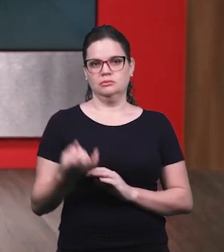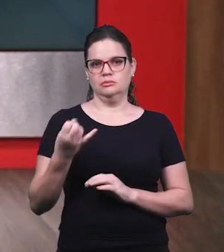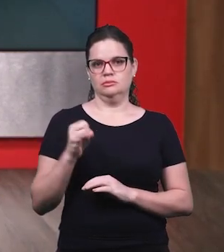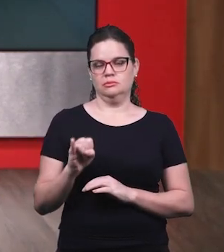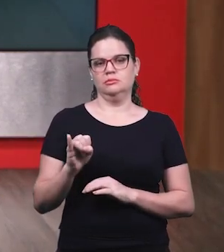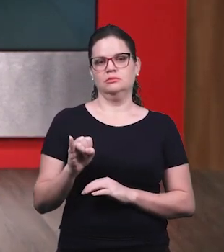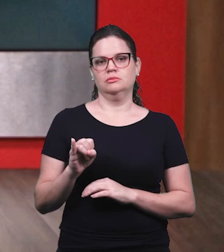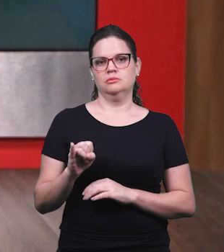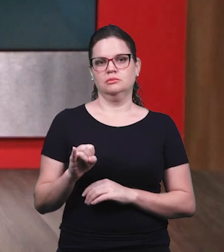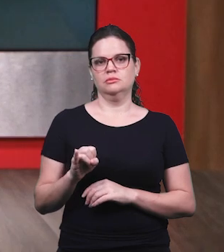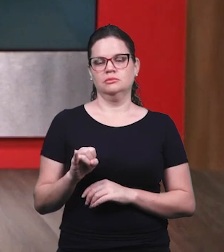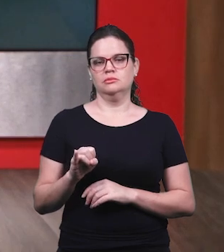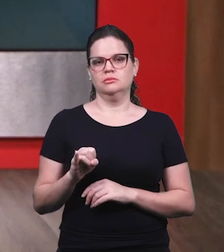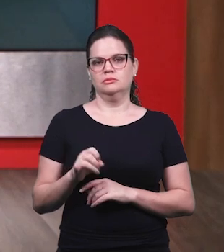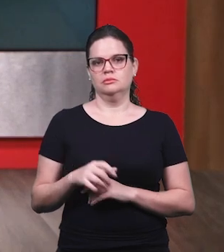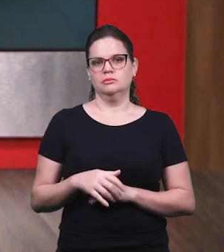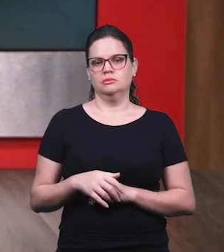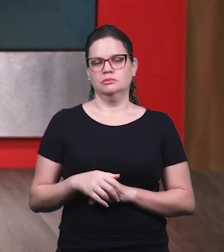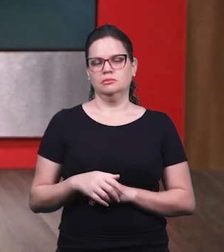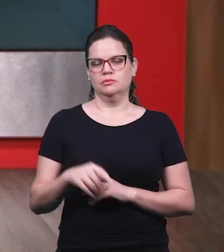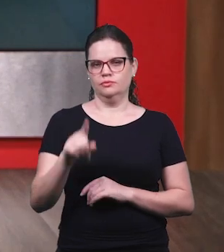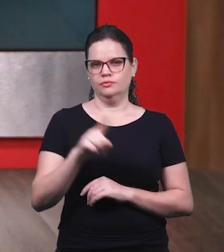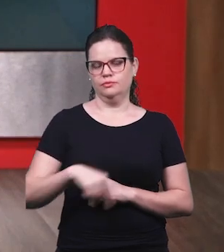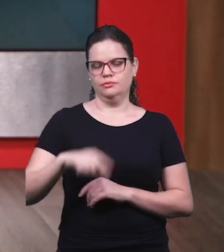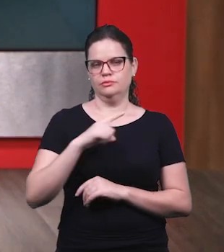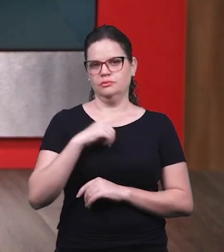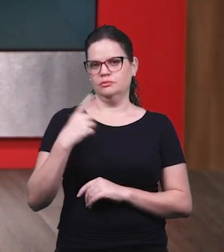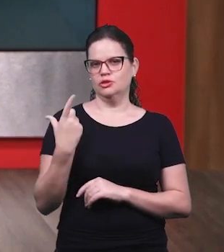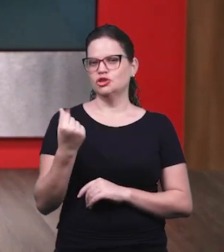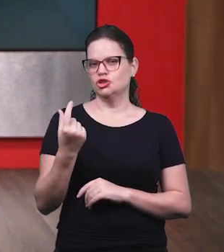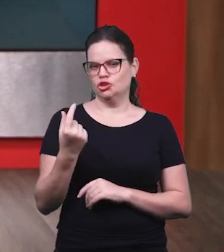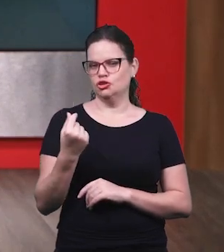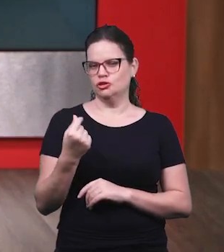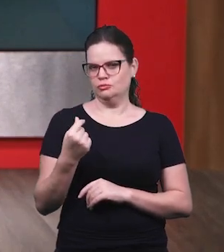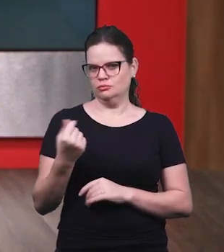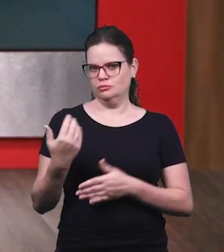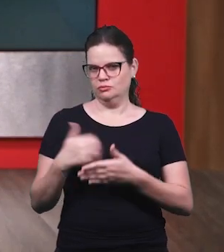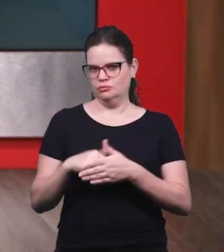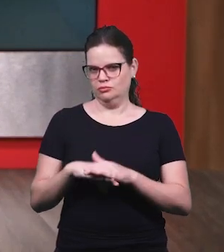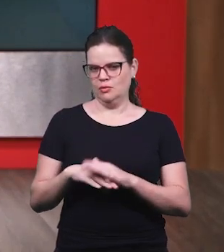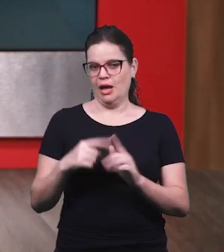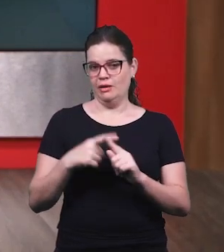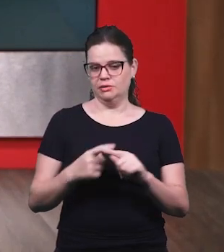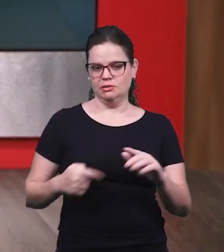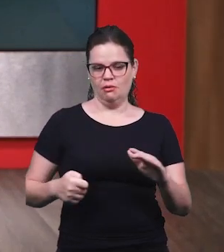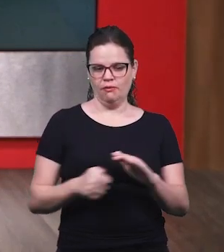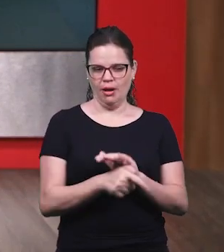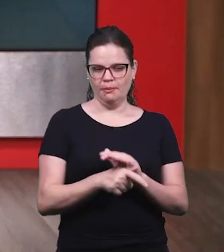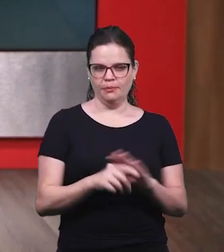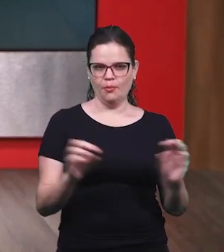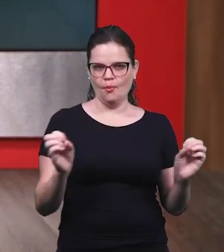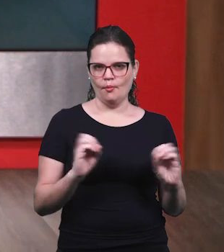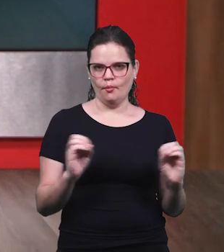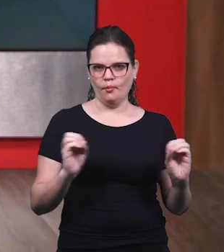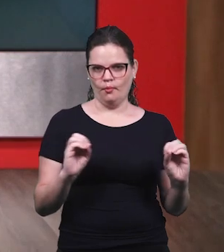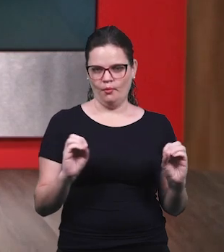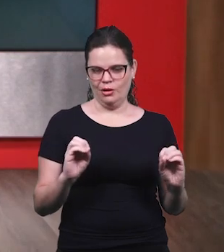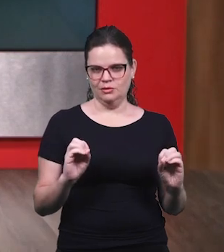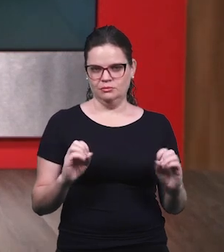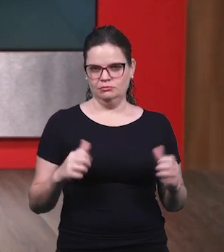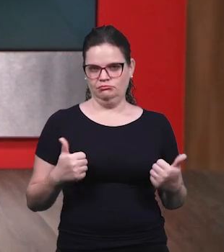dinheiro e, em vez de fazer uma aplicação financeira, você